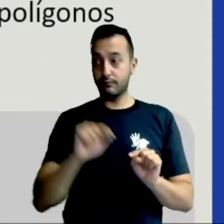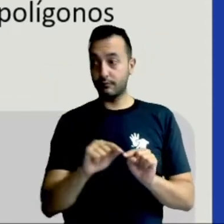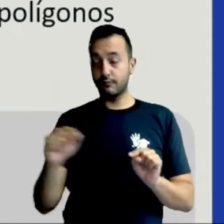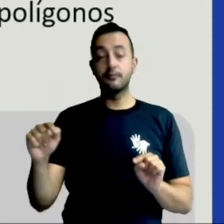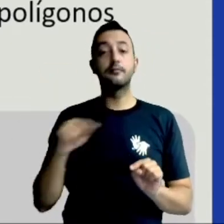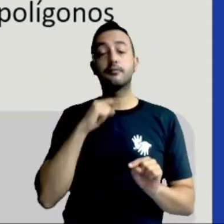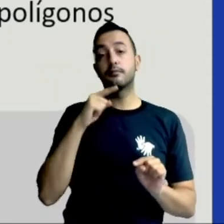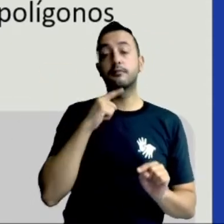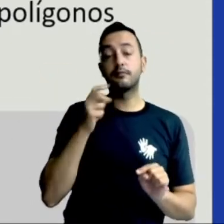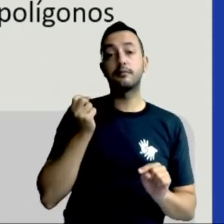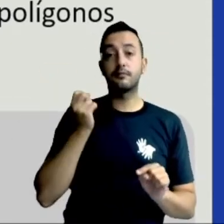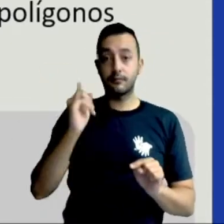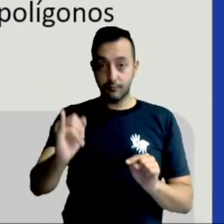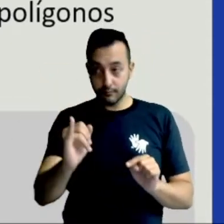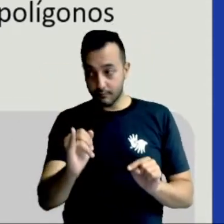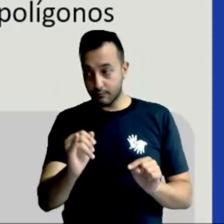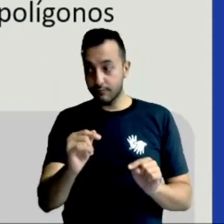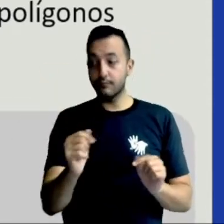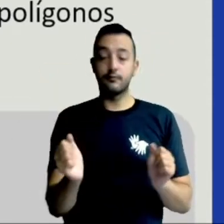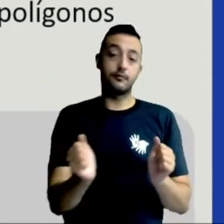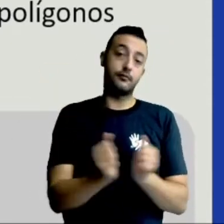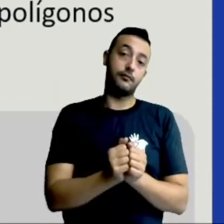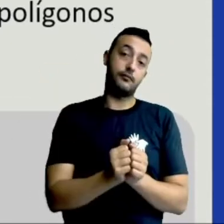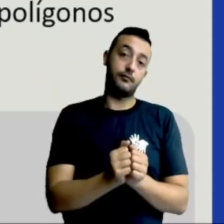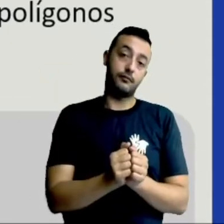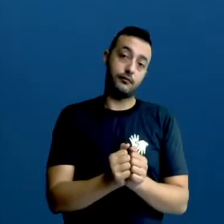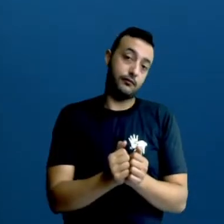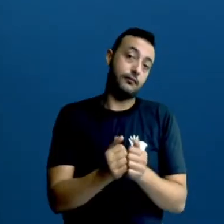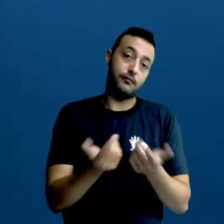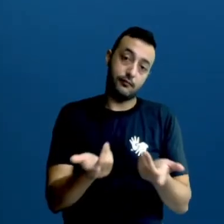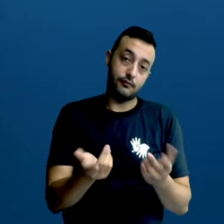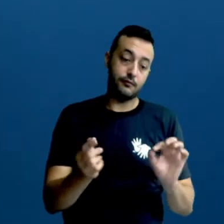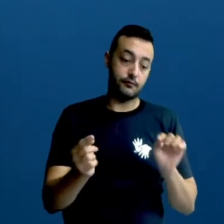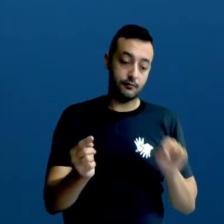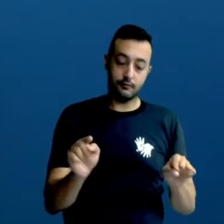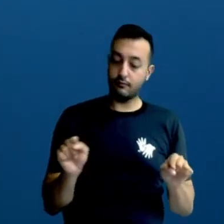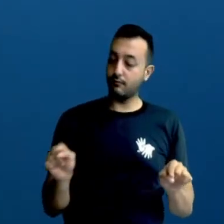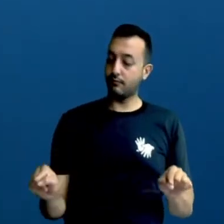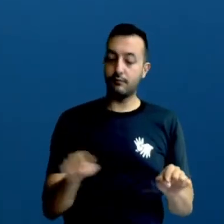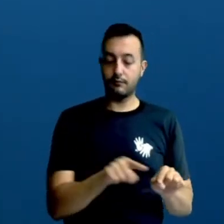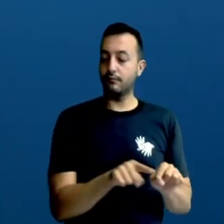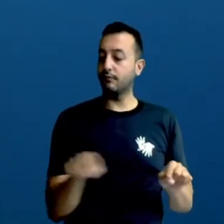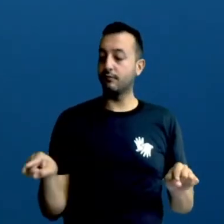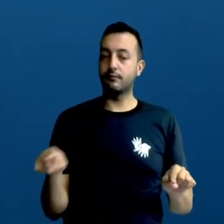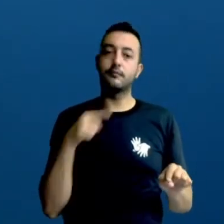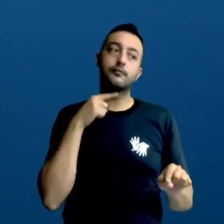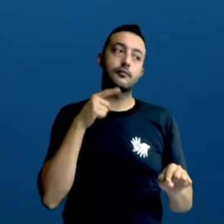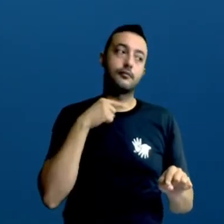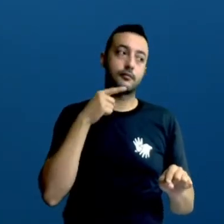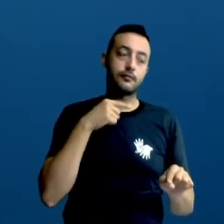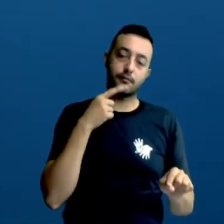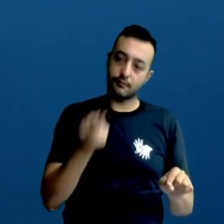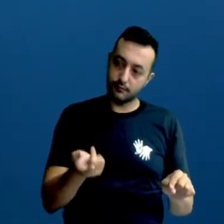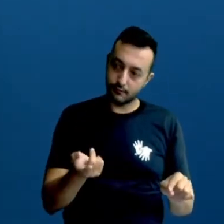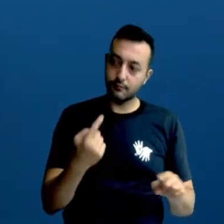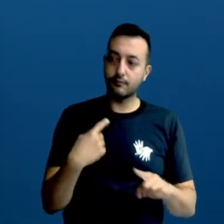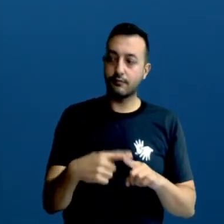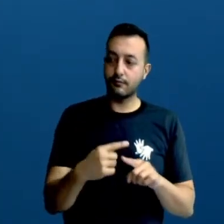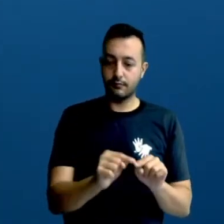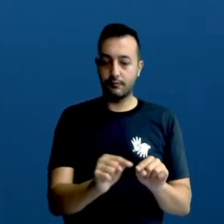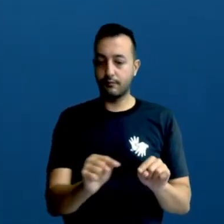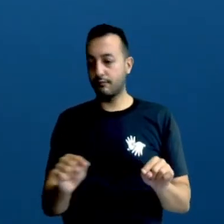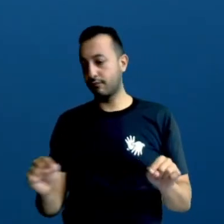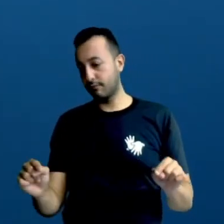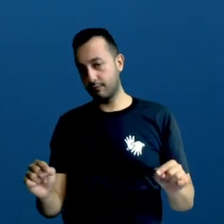para o vértice que está juntinho dele, né? A gente chama de vértice adjacente, quem está perto. Por quê? Porque aí ele vem por cima do